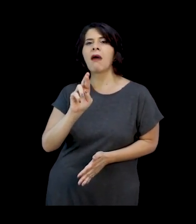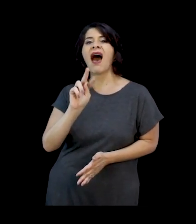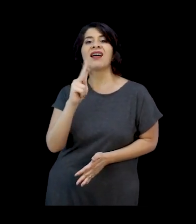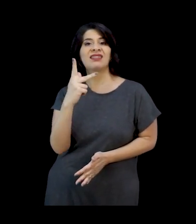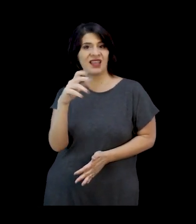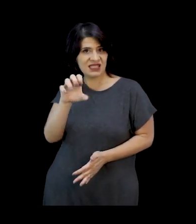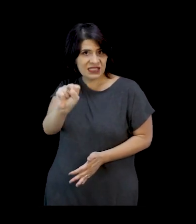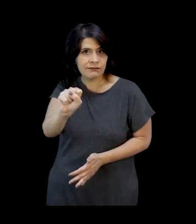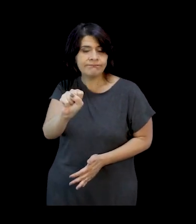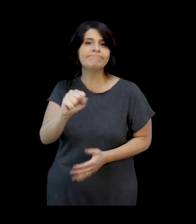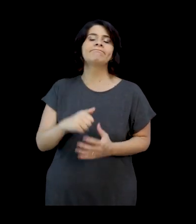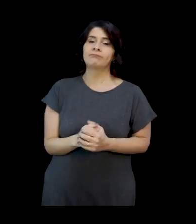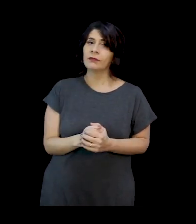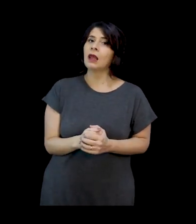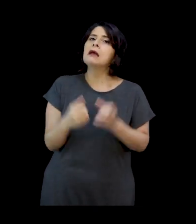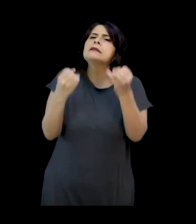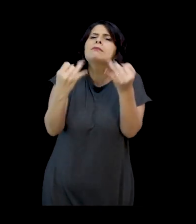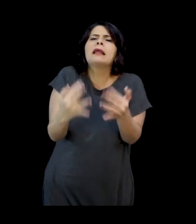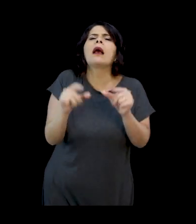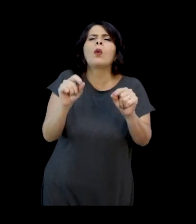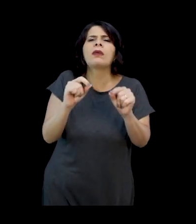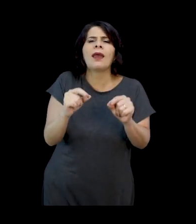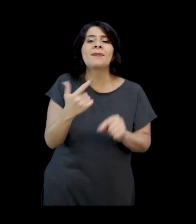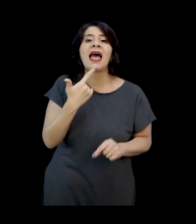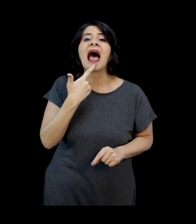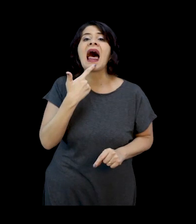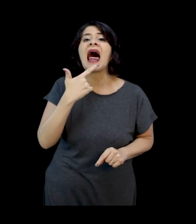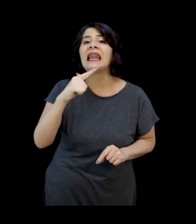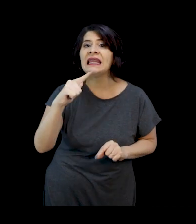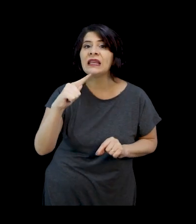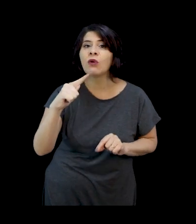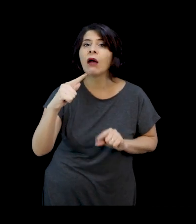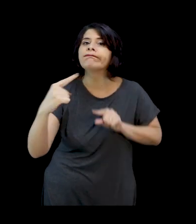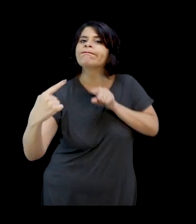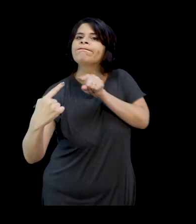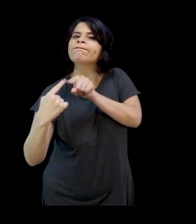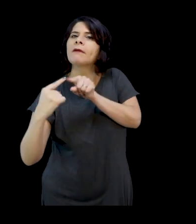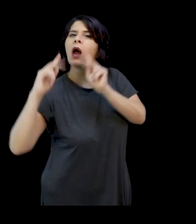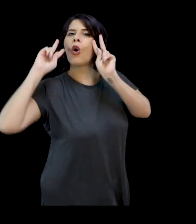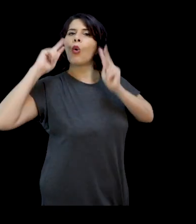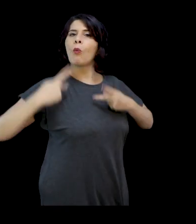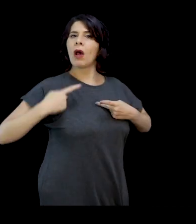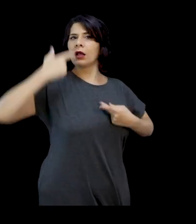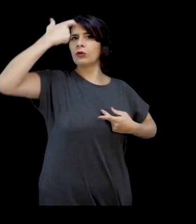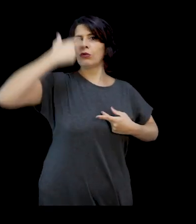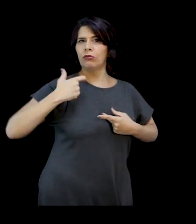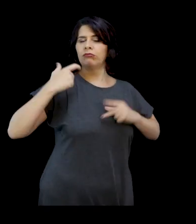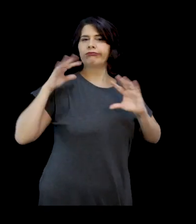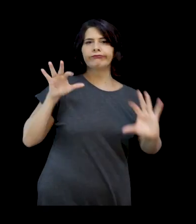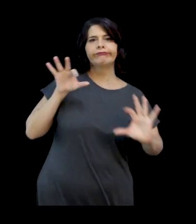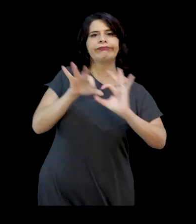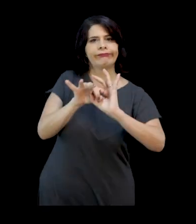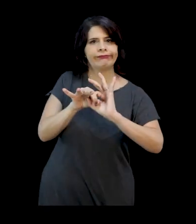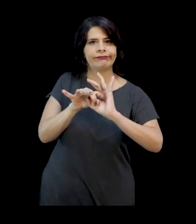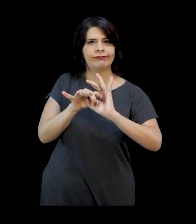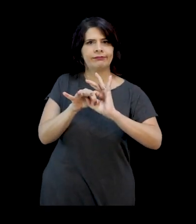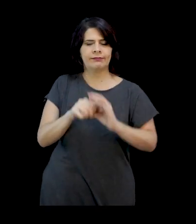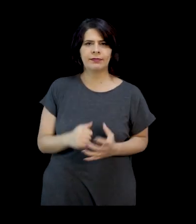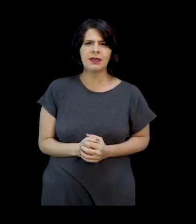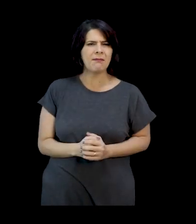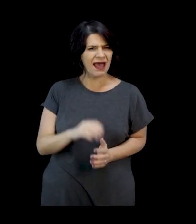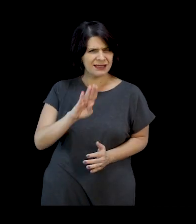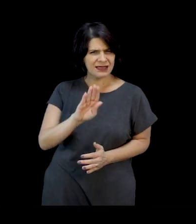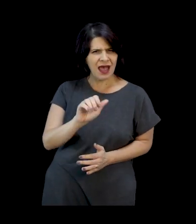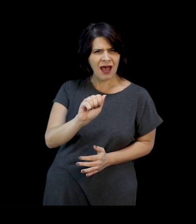na verdade, a língua fala o homem. Eu não me lembro do Barthes ter feito menção ao Simmel. Os franceses